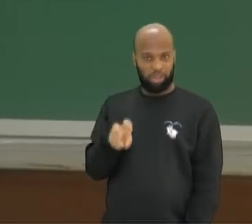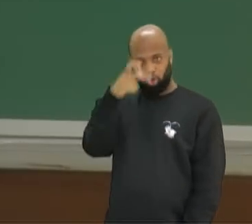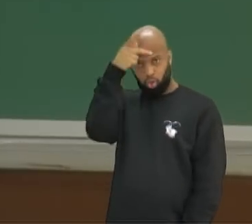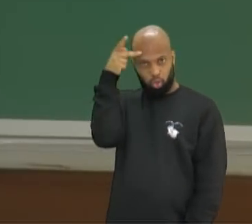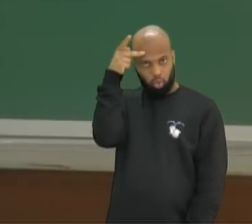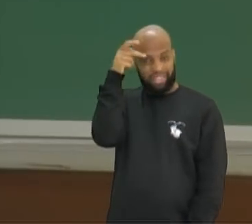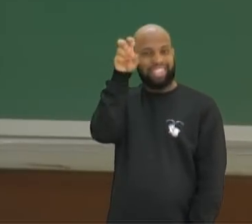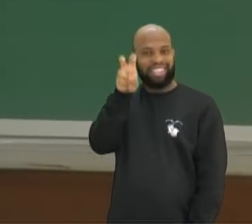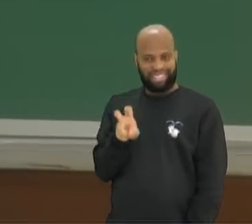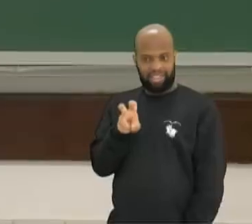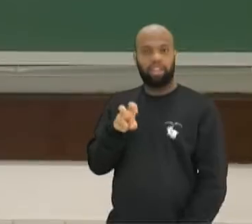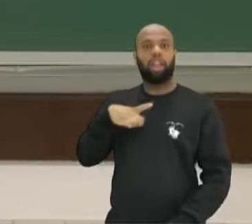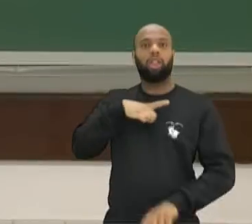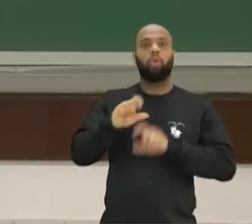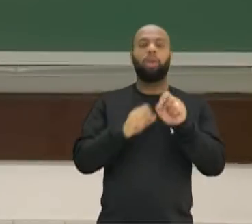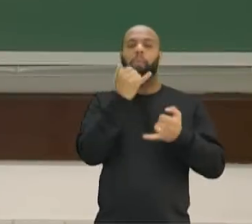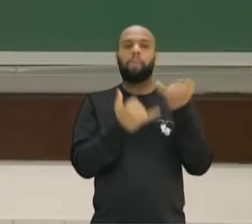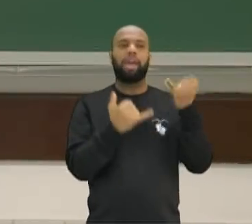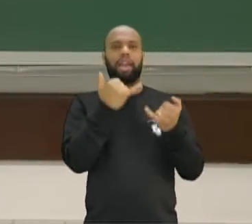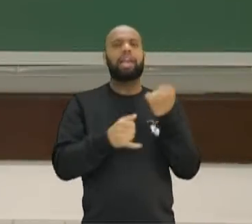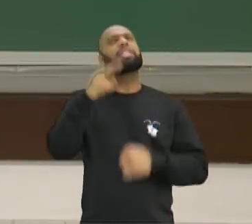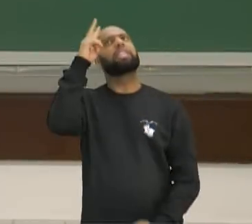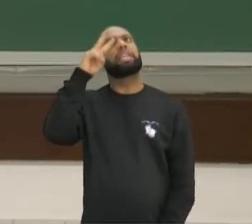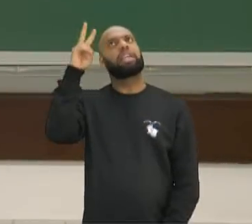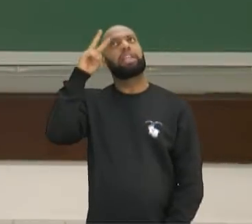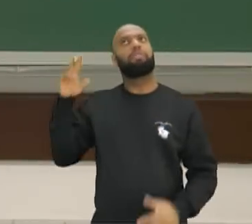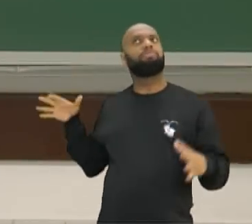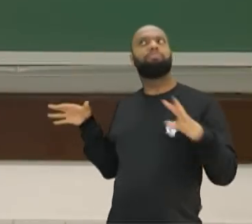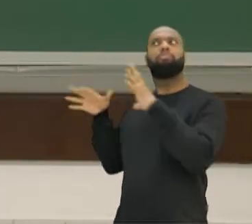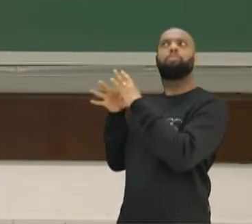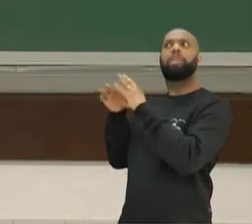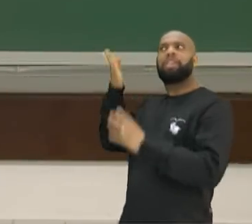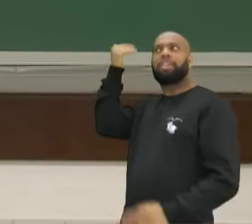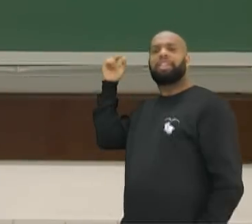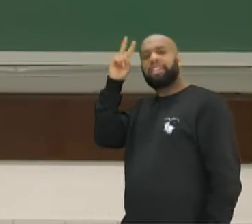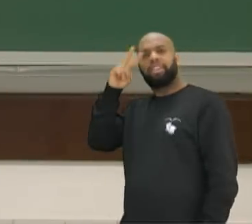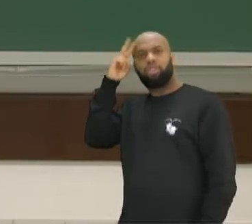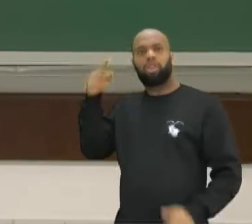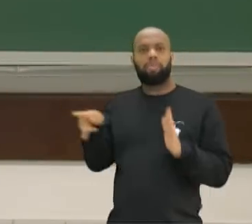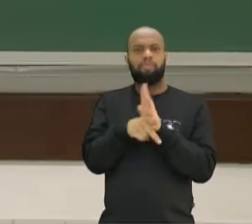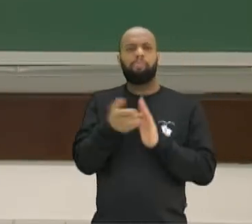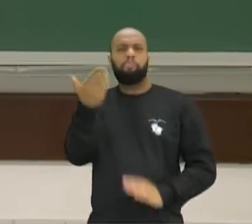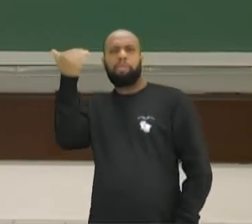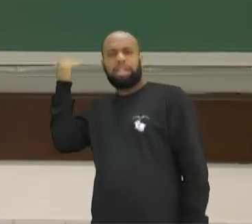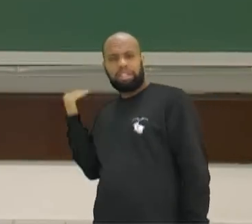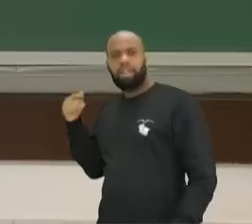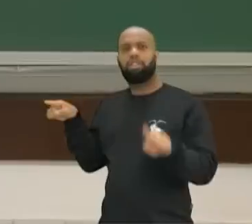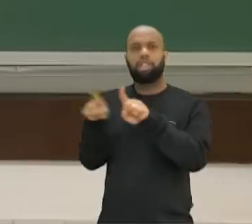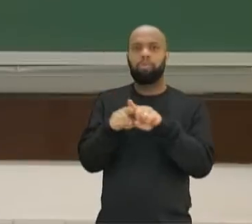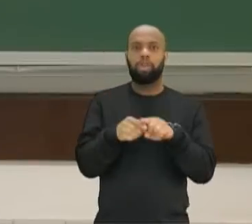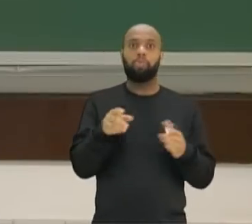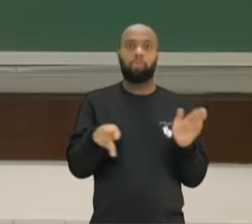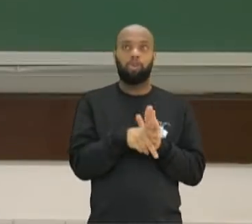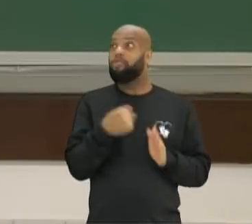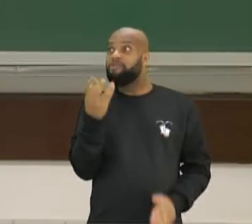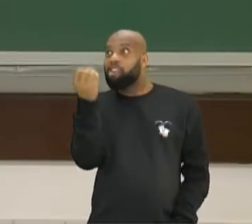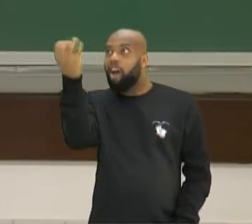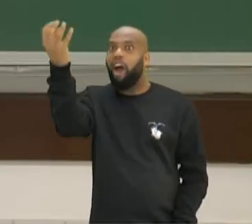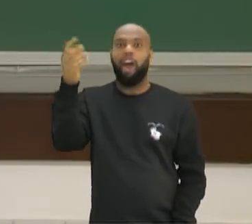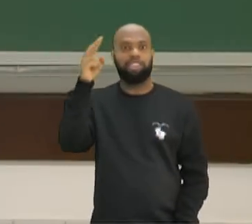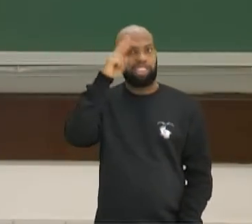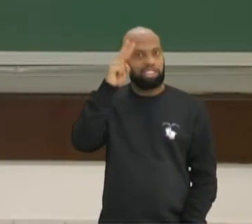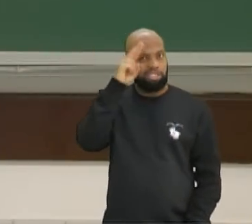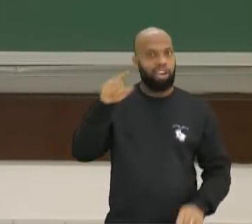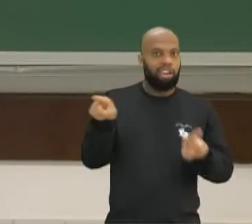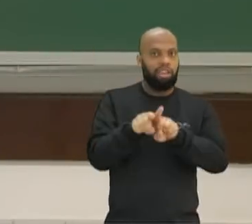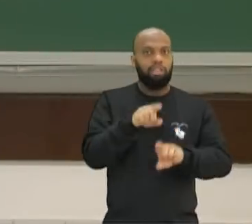sentada vai te remeter a uma história que seja épica, ou uma história que seja de aventura, ou uma